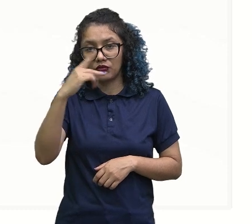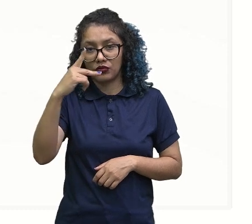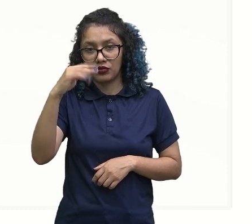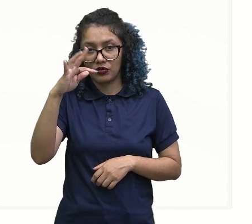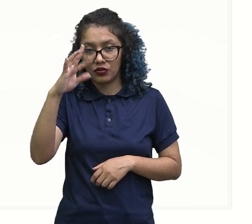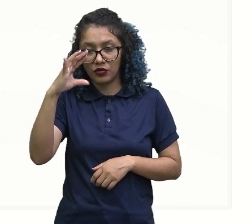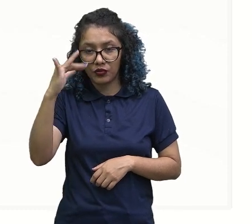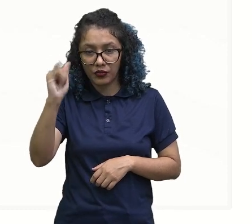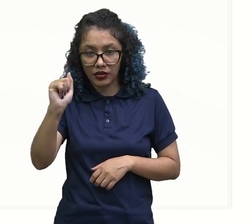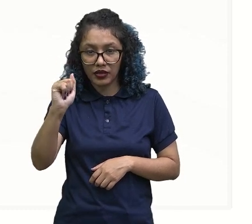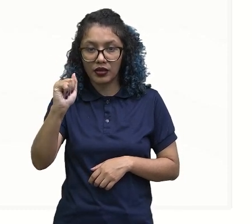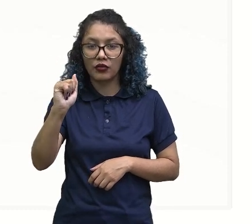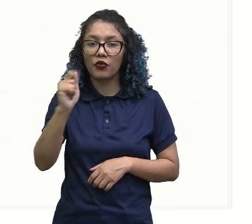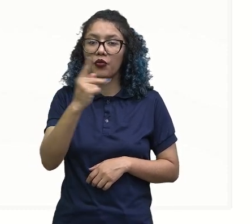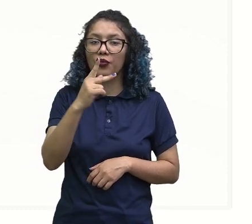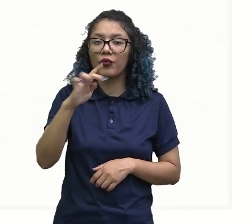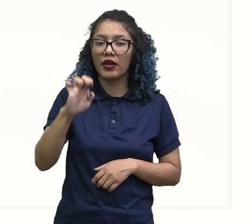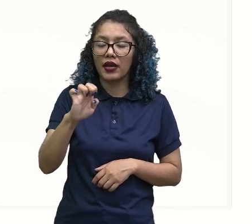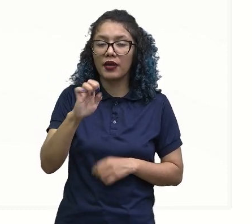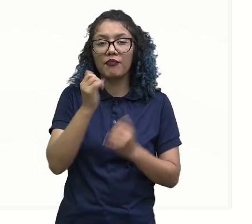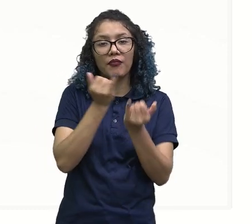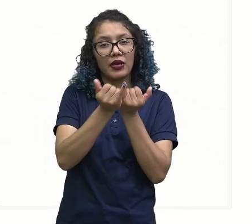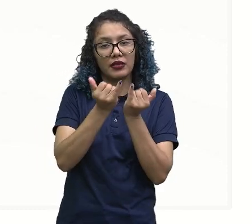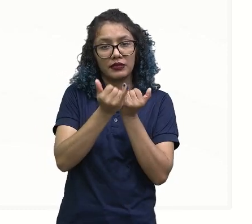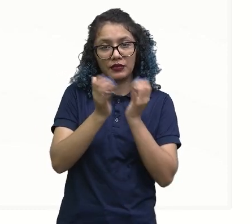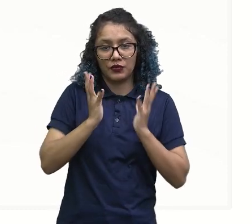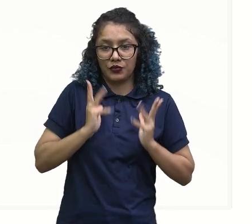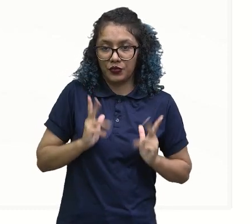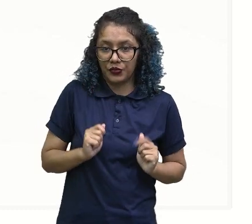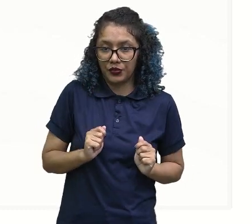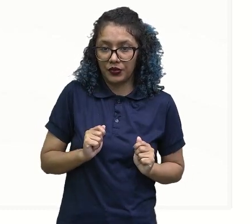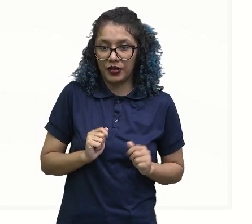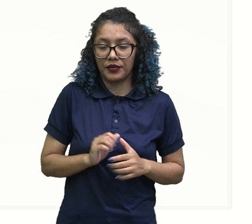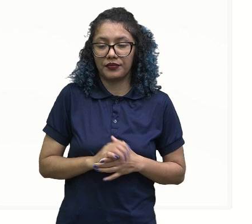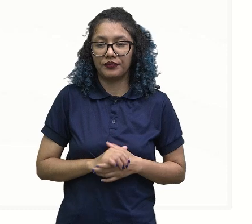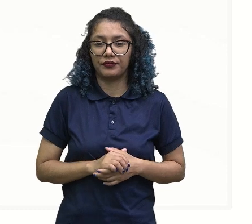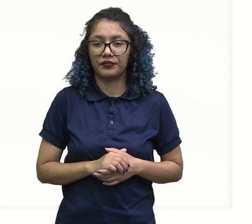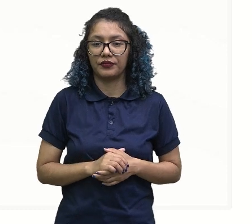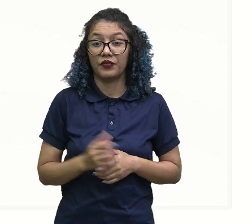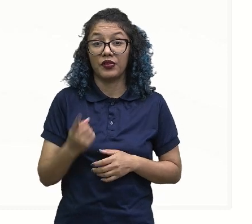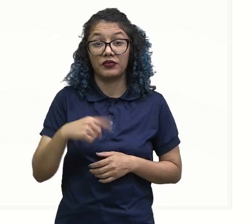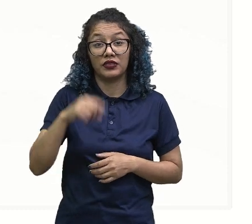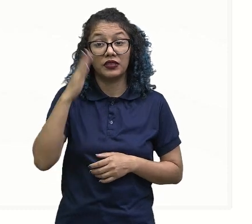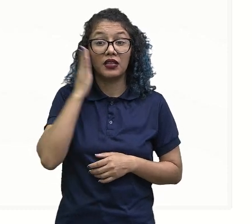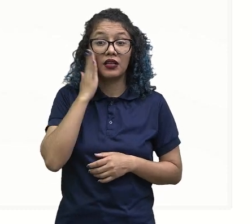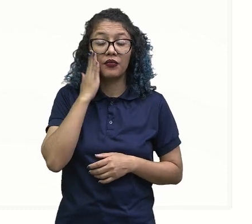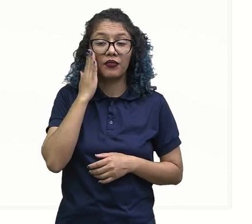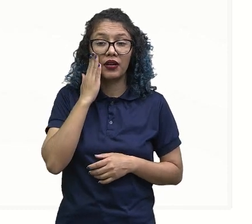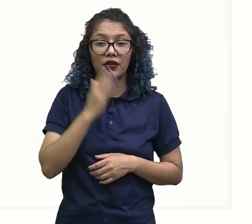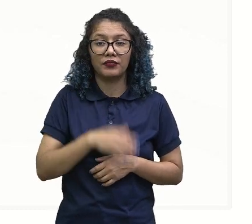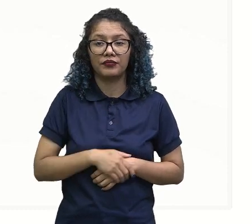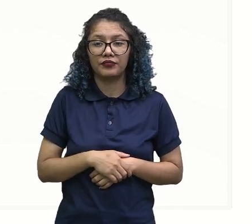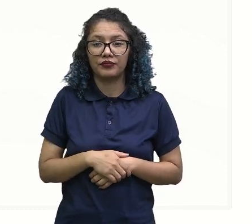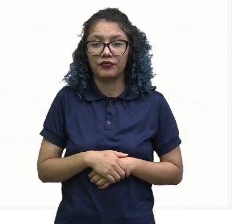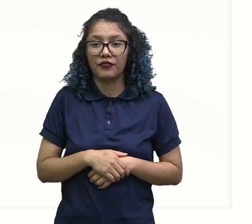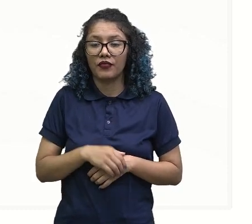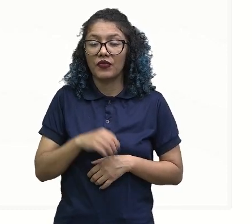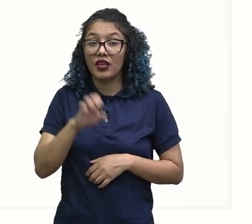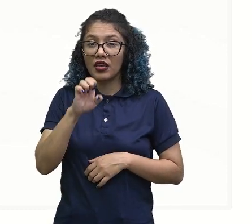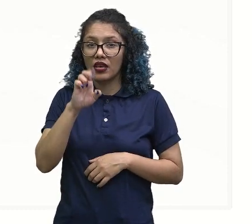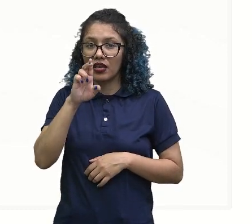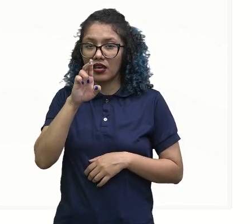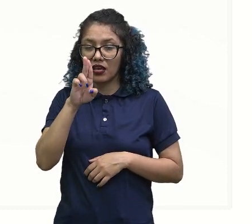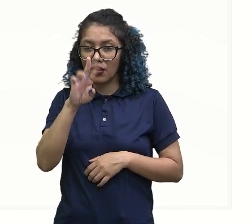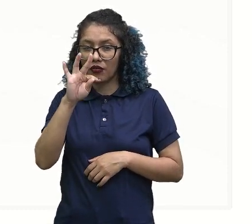se assemelhar a puro. Então, para você lembrar, eutética é pura na